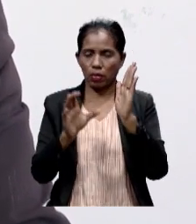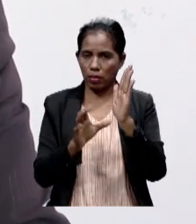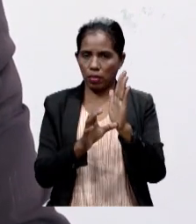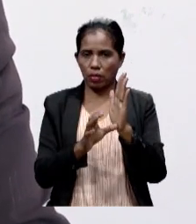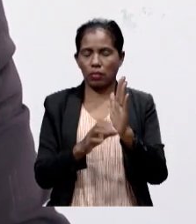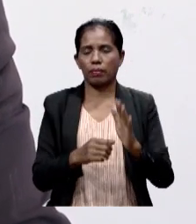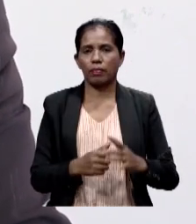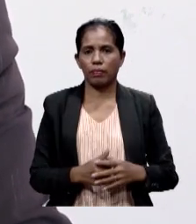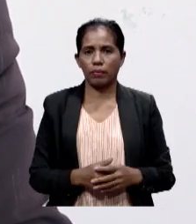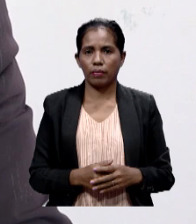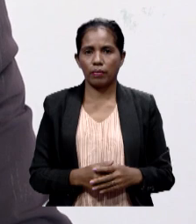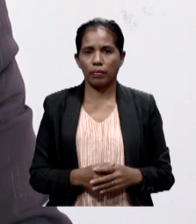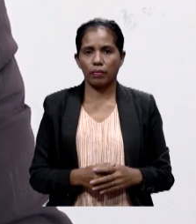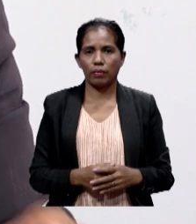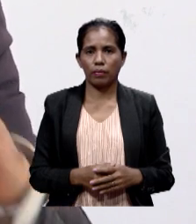la viola constituição